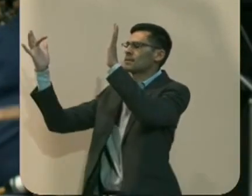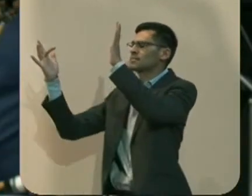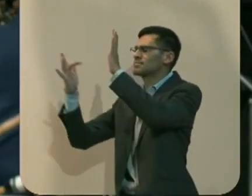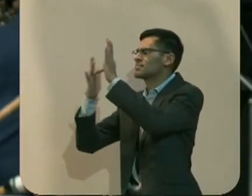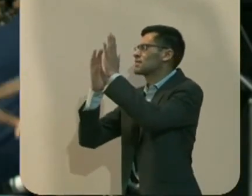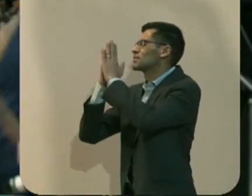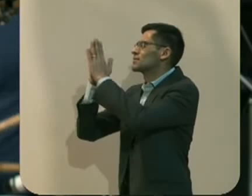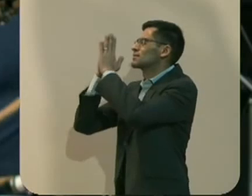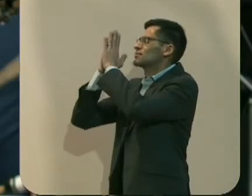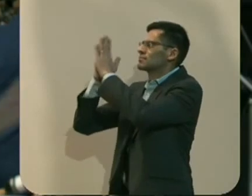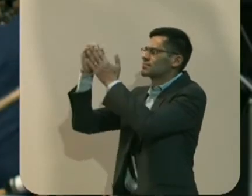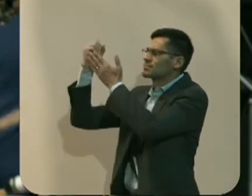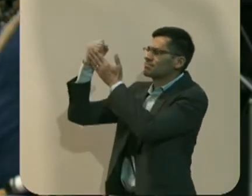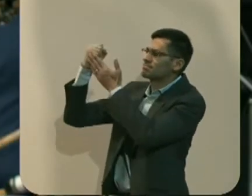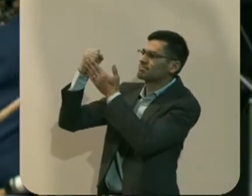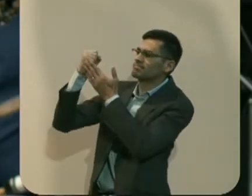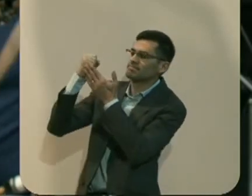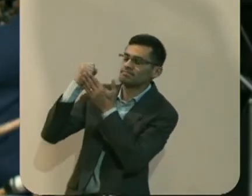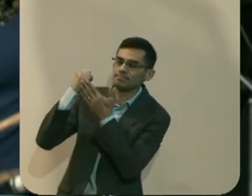Jesus.